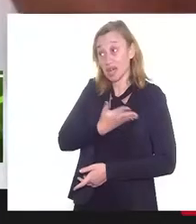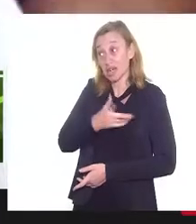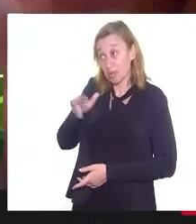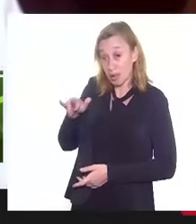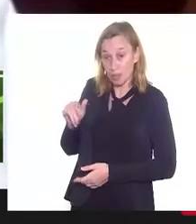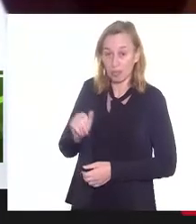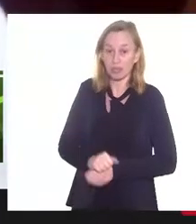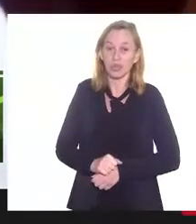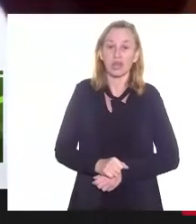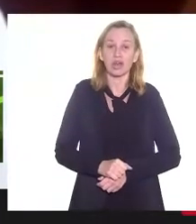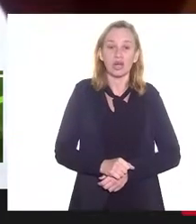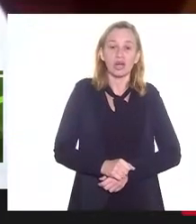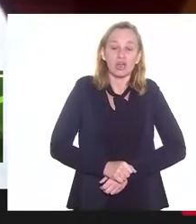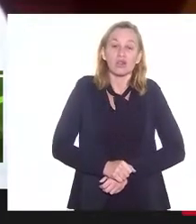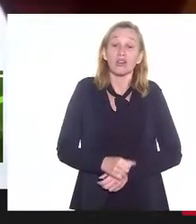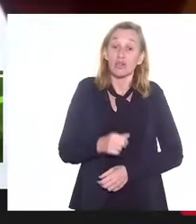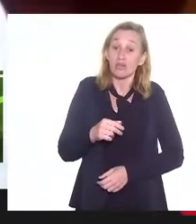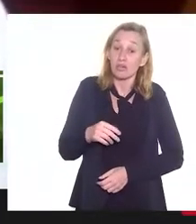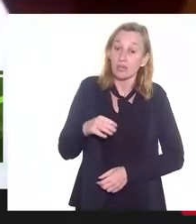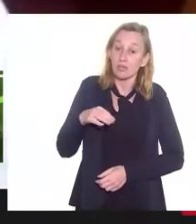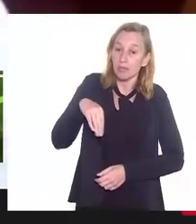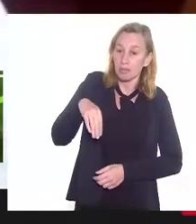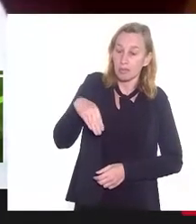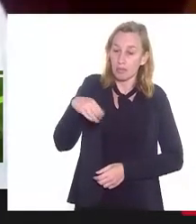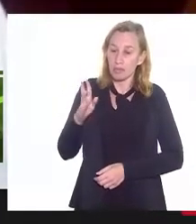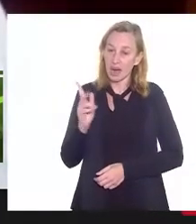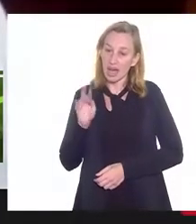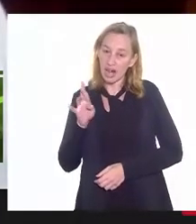é bom, Margarete, falou,